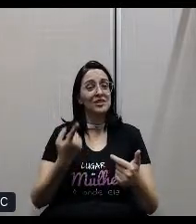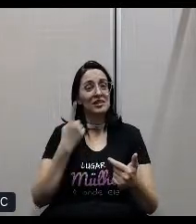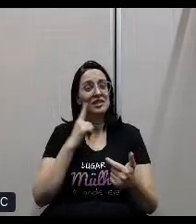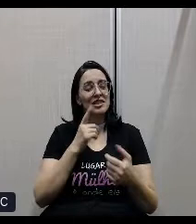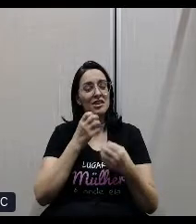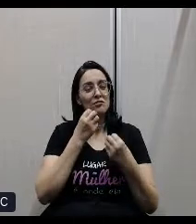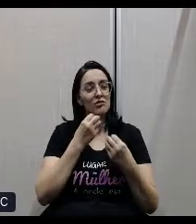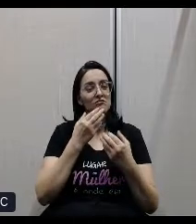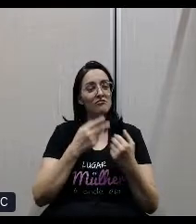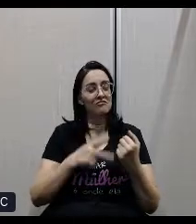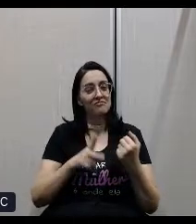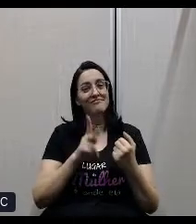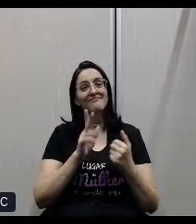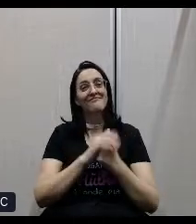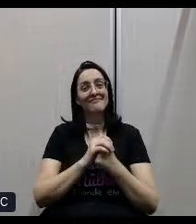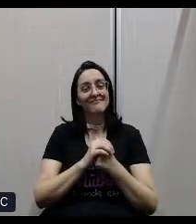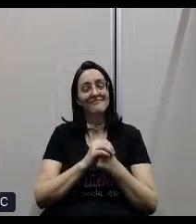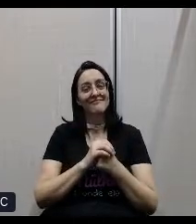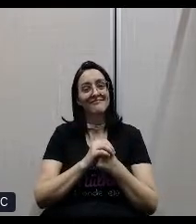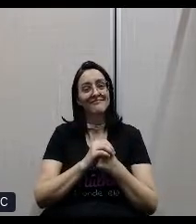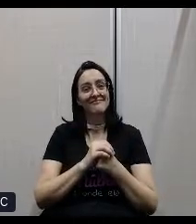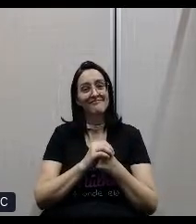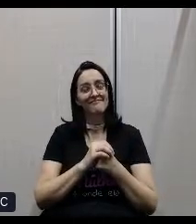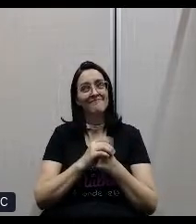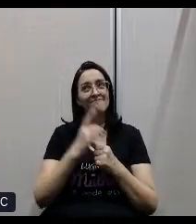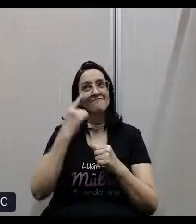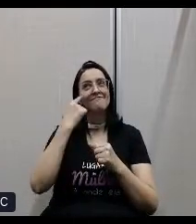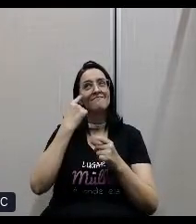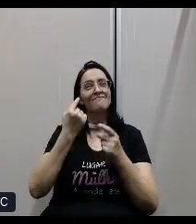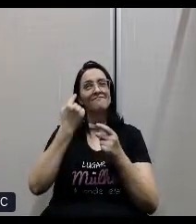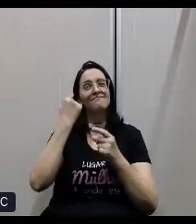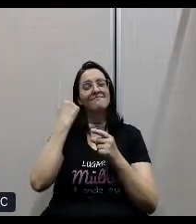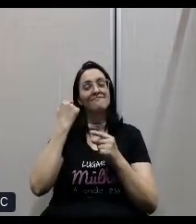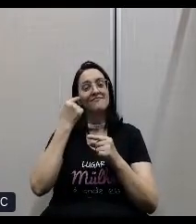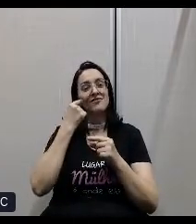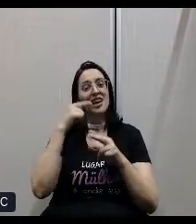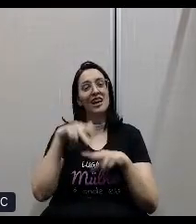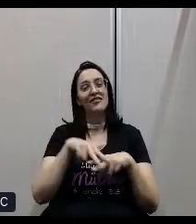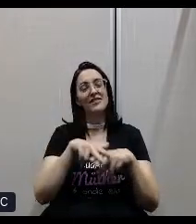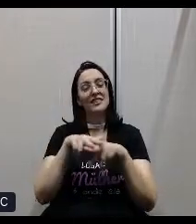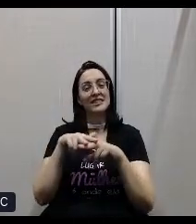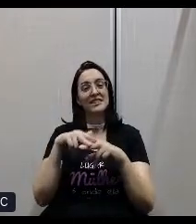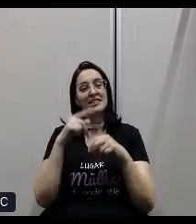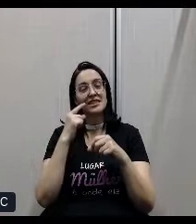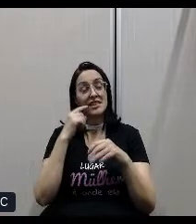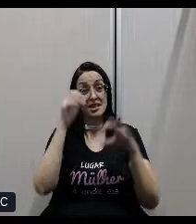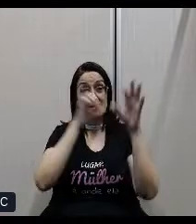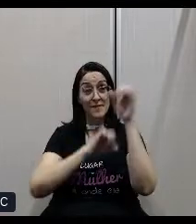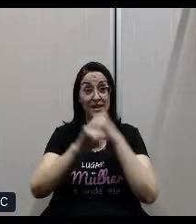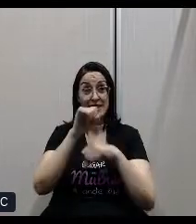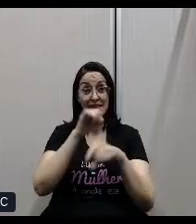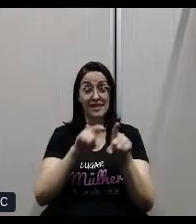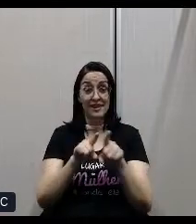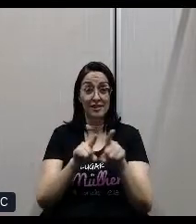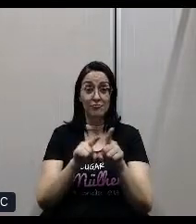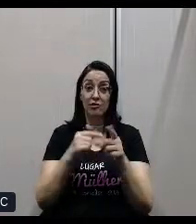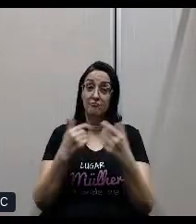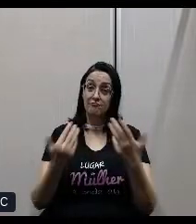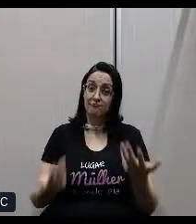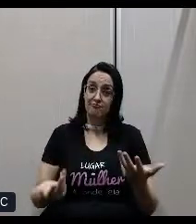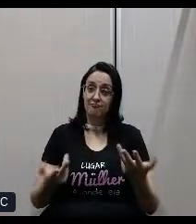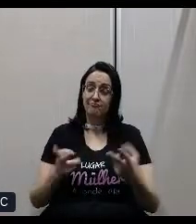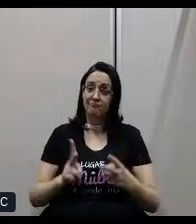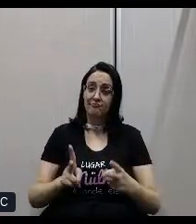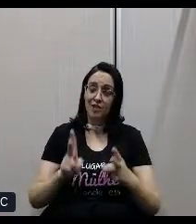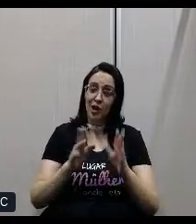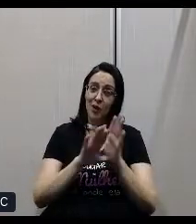gente revisar, né, para a gente conseguir aprender. Então, o conceito de acessibilidade,